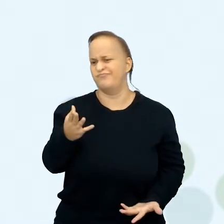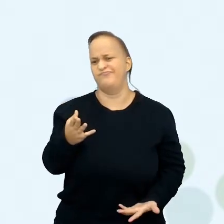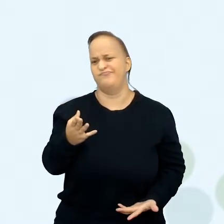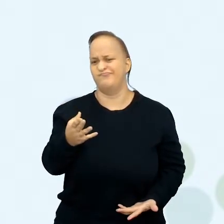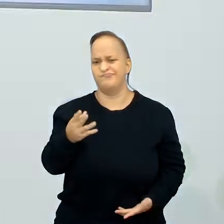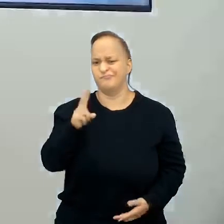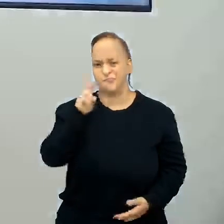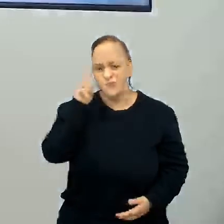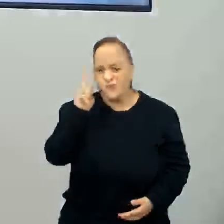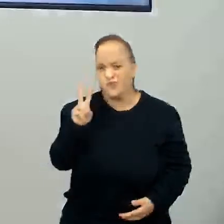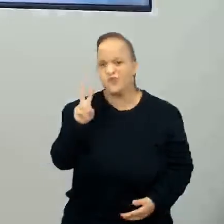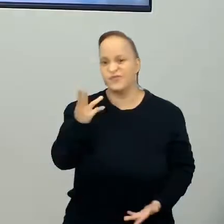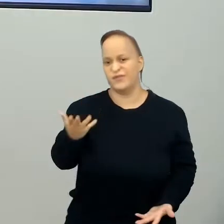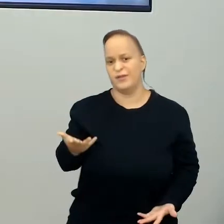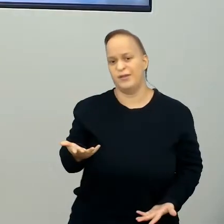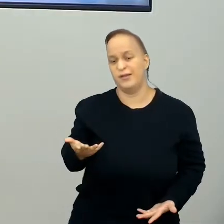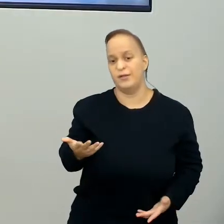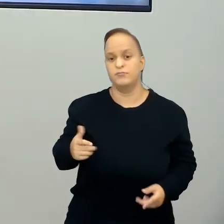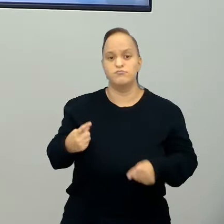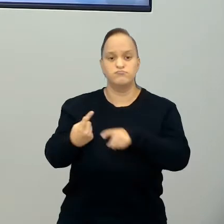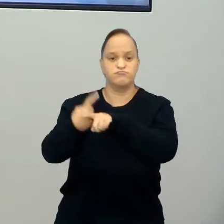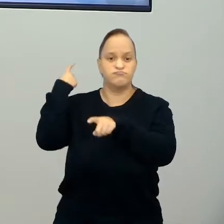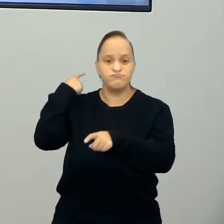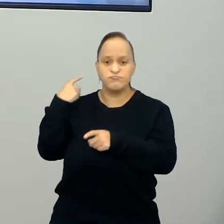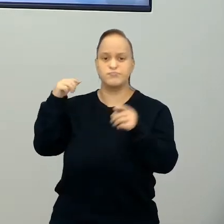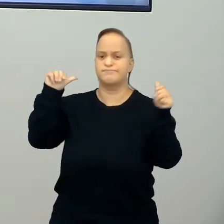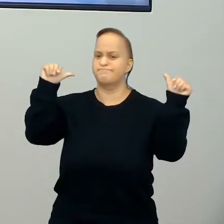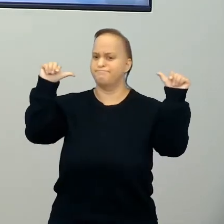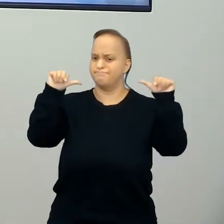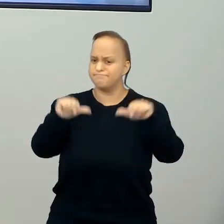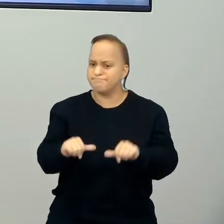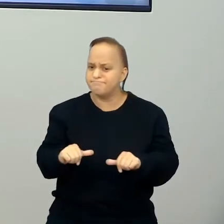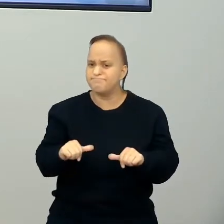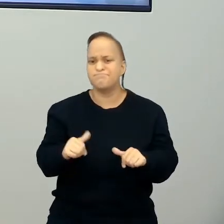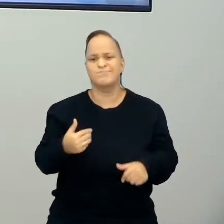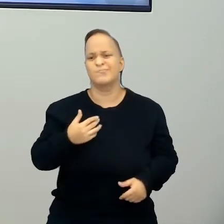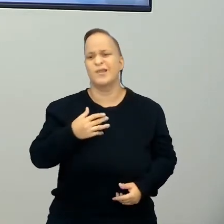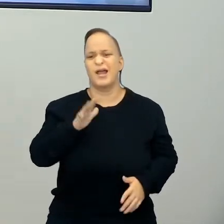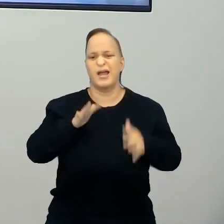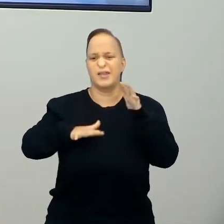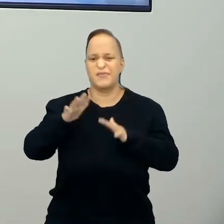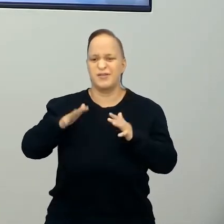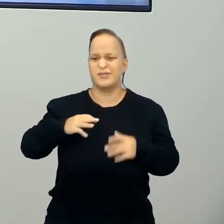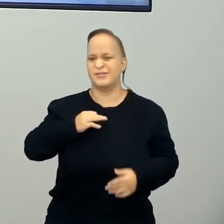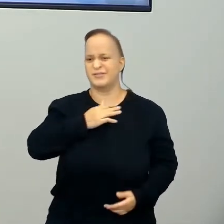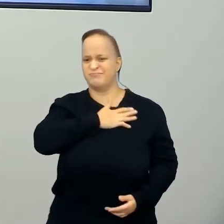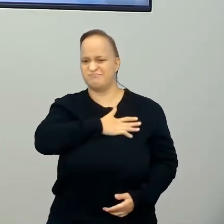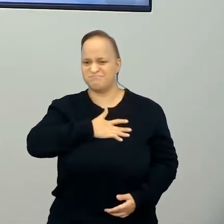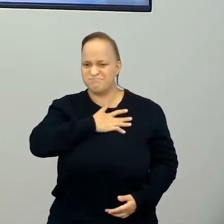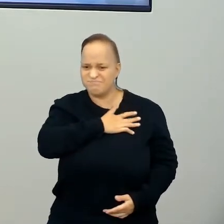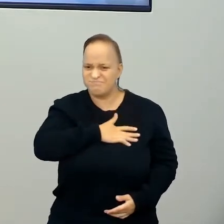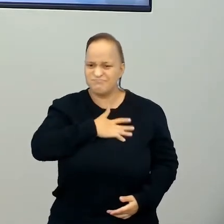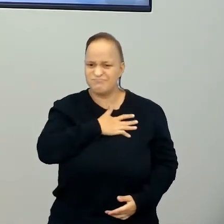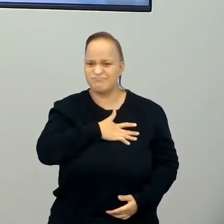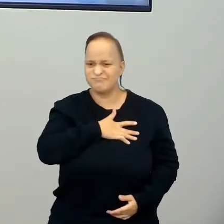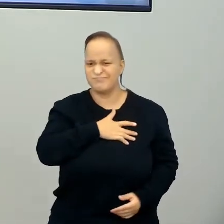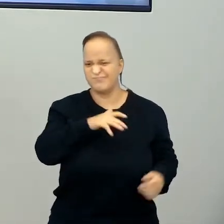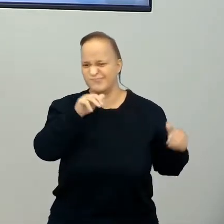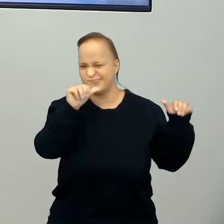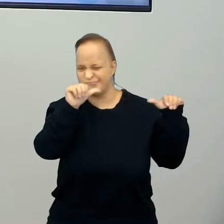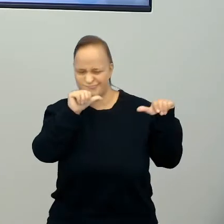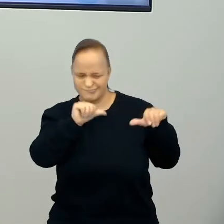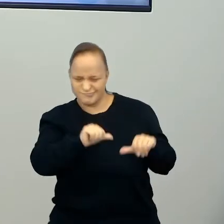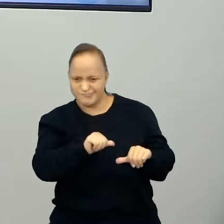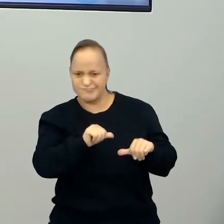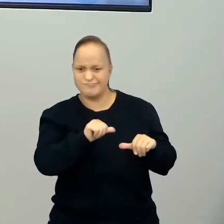pior. Então, muitas pessoas deixavam de fazer tatuagens, ou não gostavam, ou viam a tatuagem como algo negativo ou pejorativo,